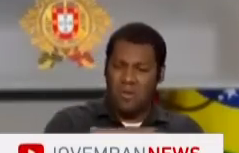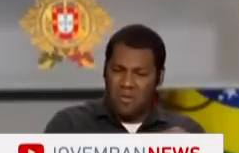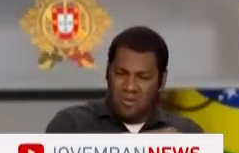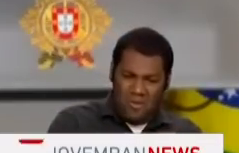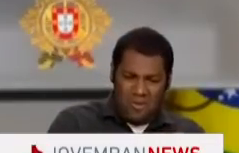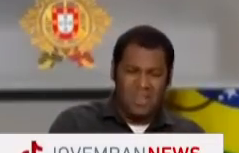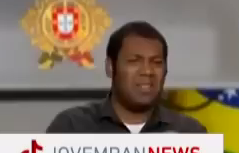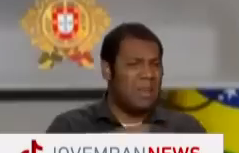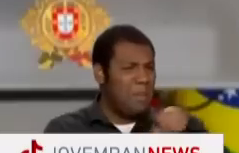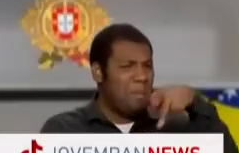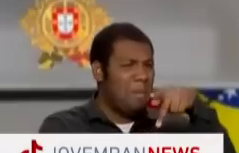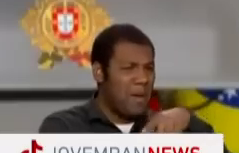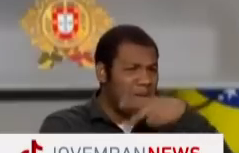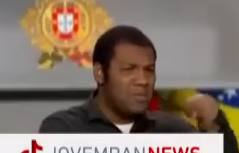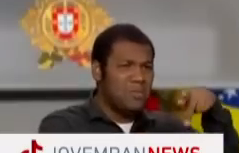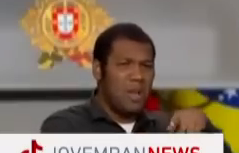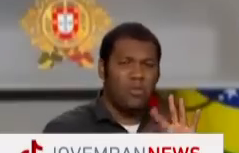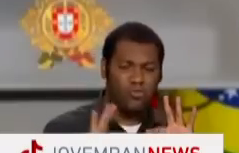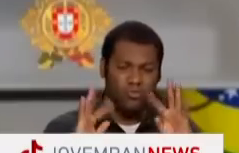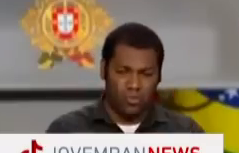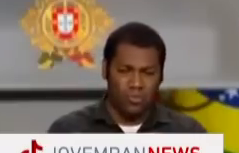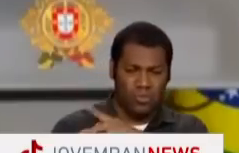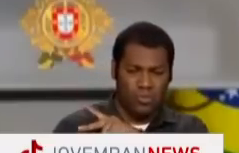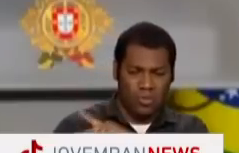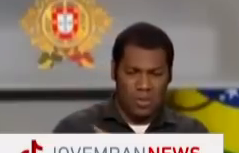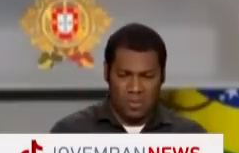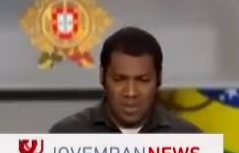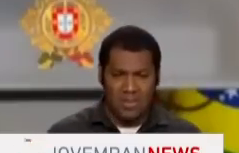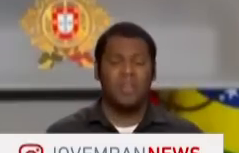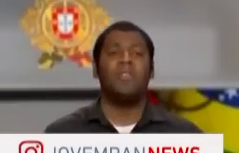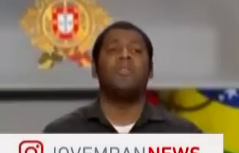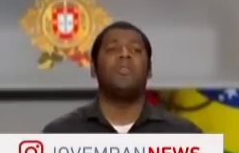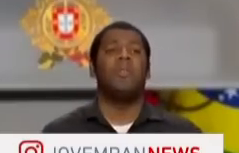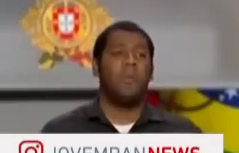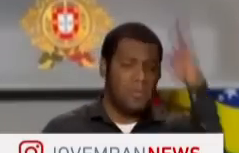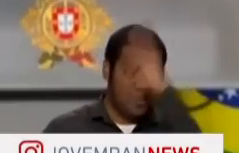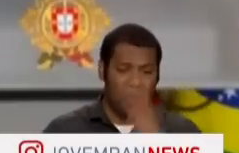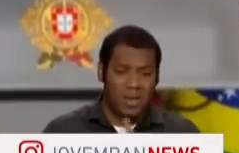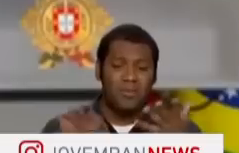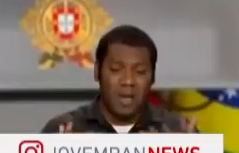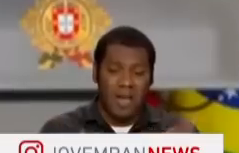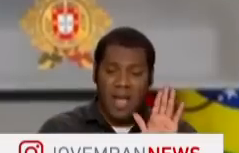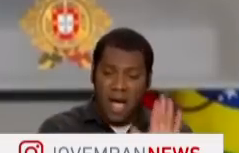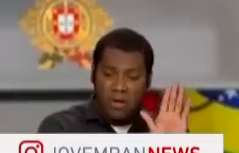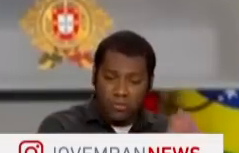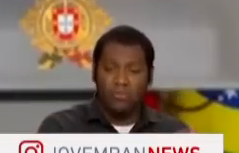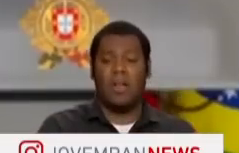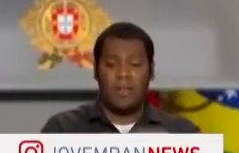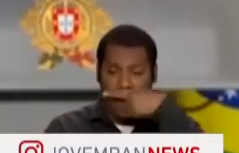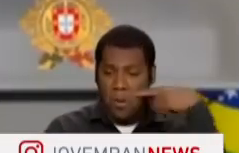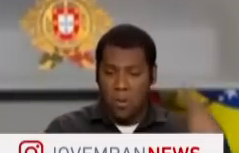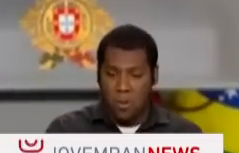de 200 empresários vão participar desse evento. O presidente Lula tem encontro também com representantes do governo